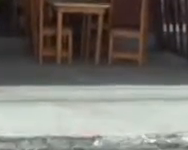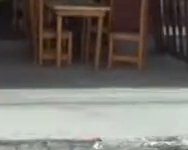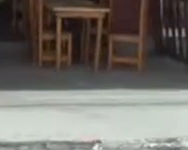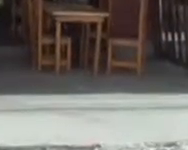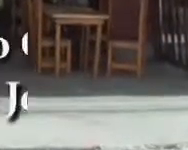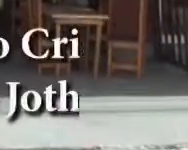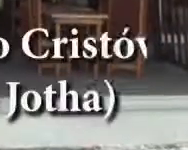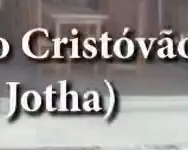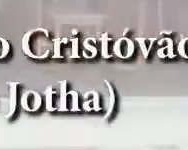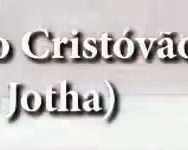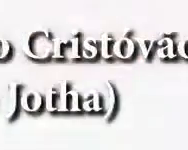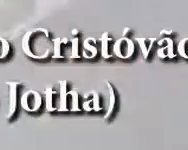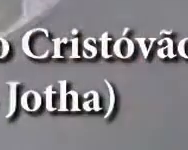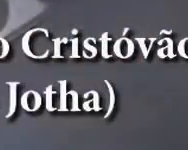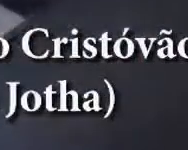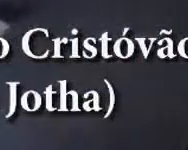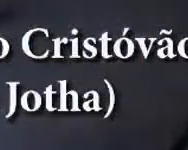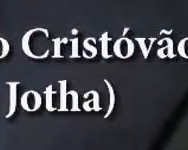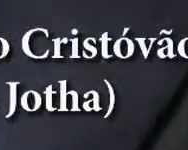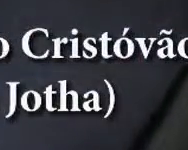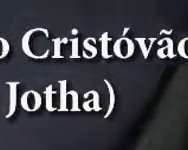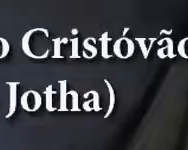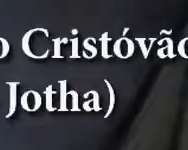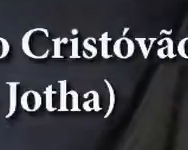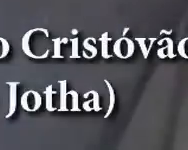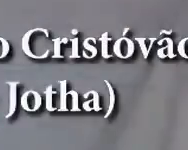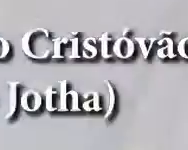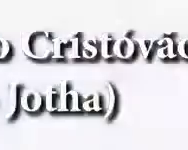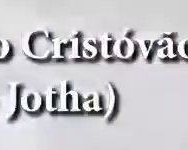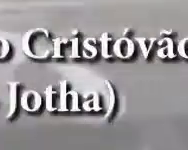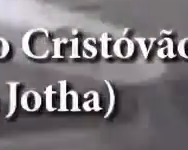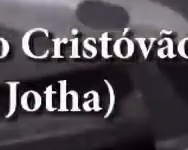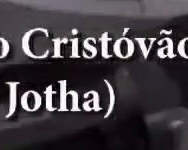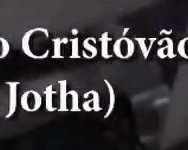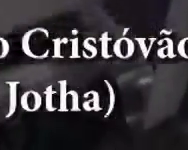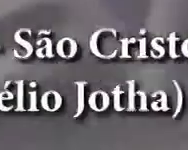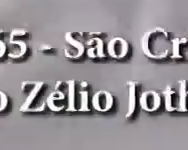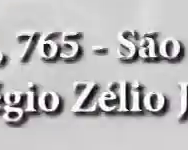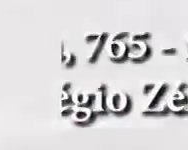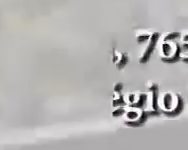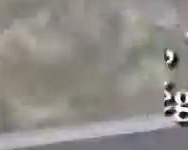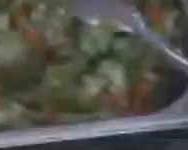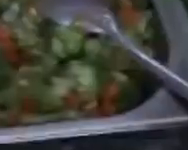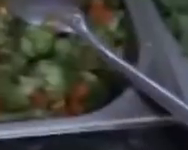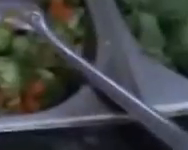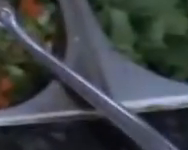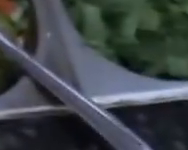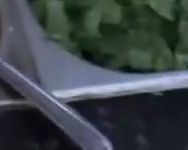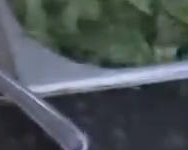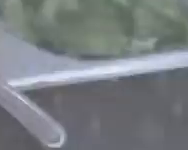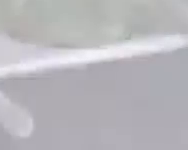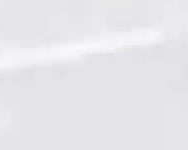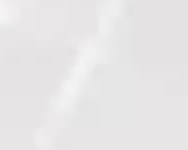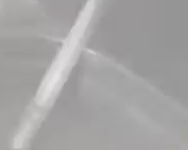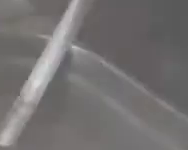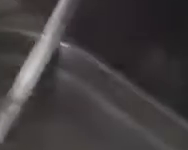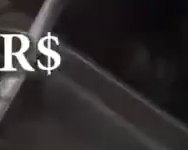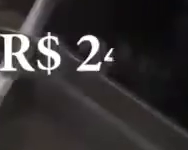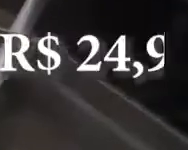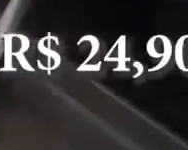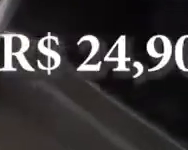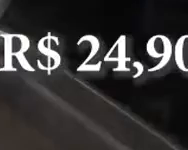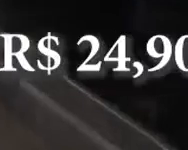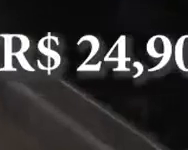Amigos Restaurante e Pizzaria, Avenida Joaquim Nogueira, 765, em frente ao Colégio Zélio e Jota. Venha saborear o mais variado